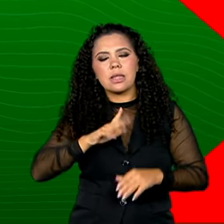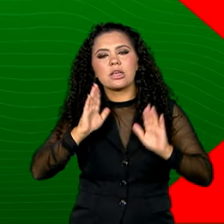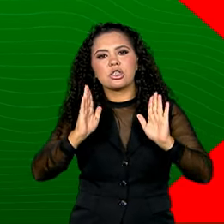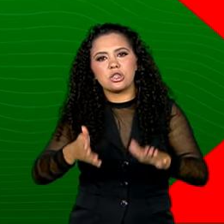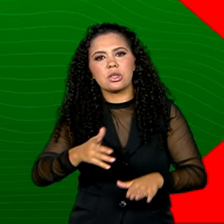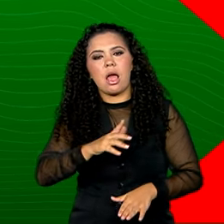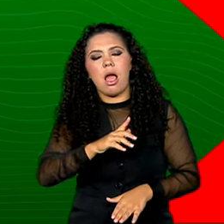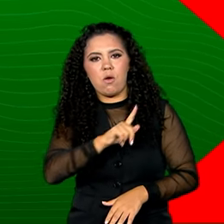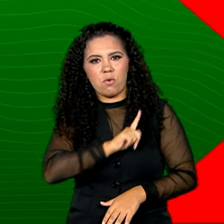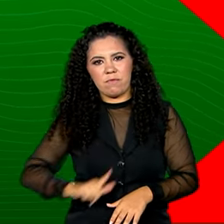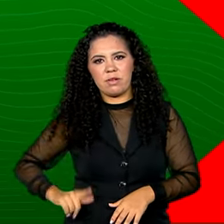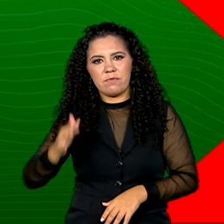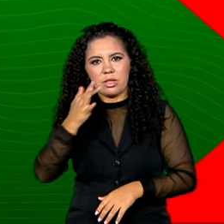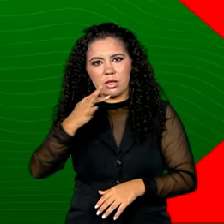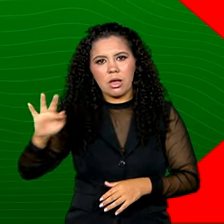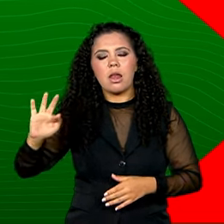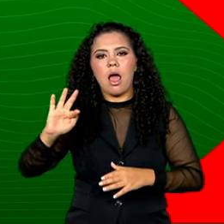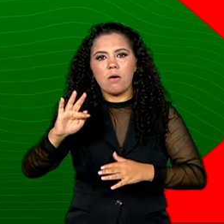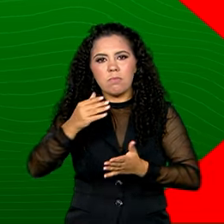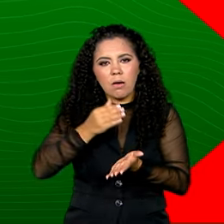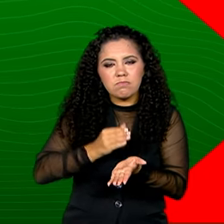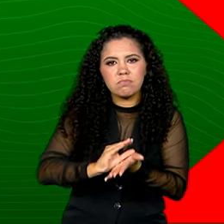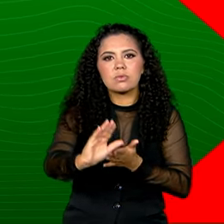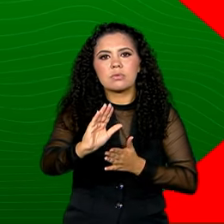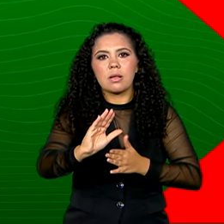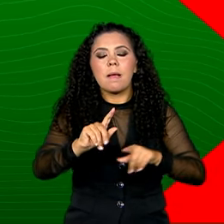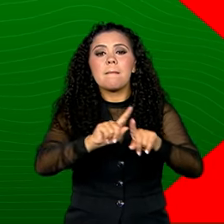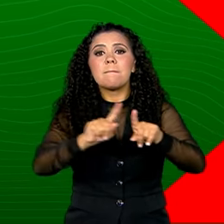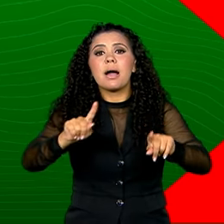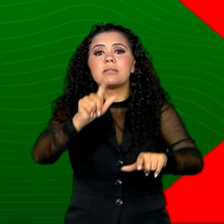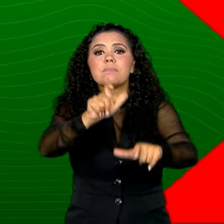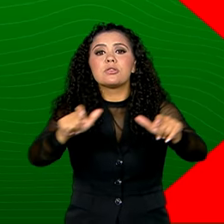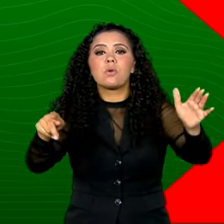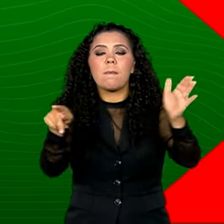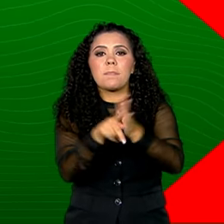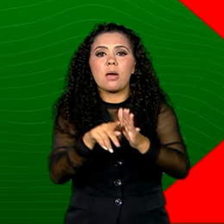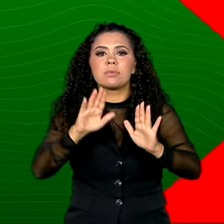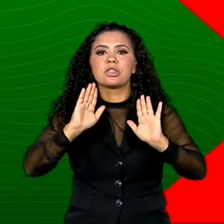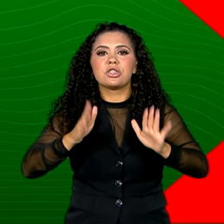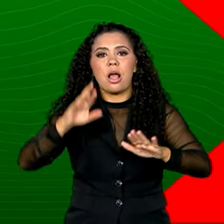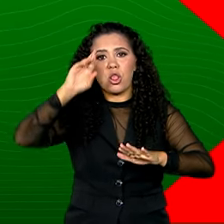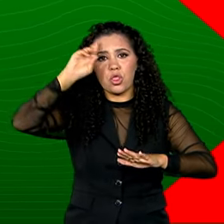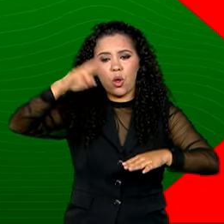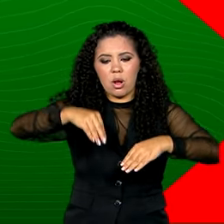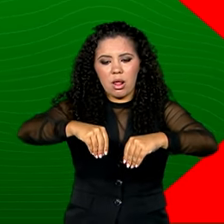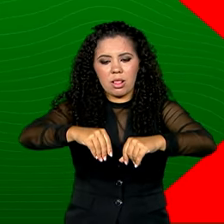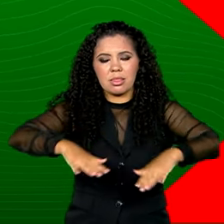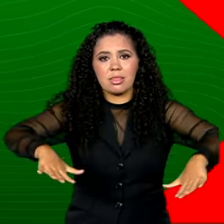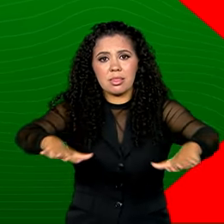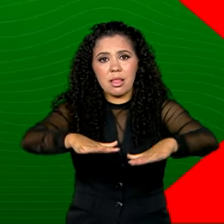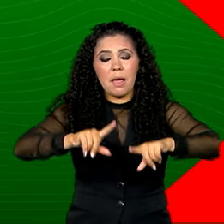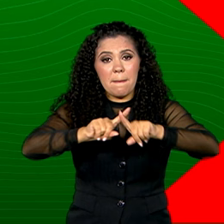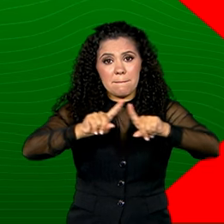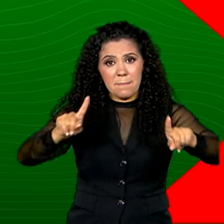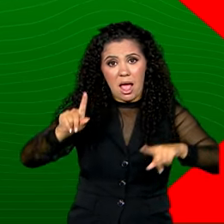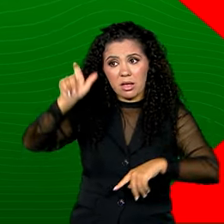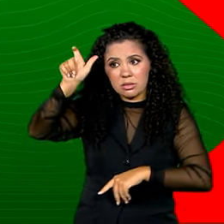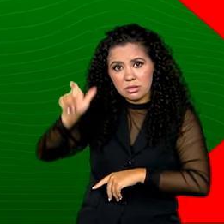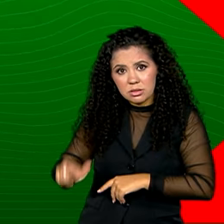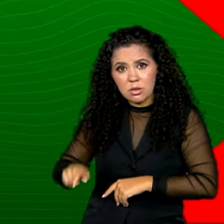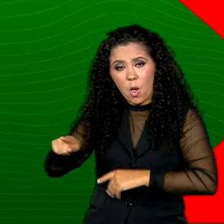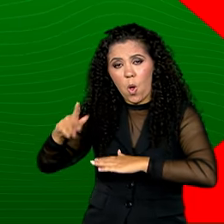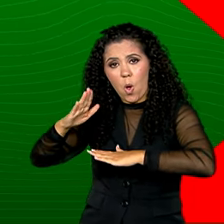construção de tanques, mas para aquelas pessoas que são proprietárias de terras, né? E o pescador comum, o artesanal,